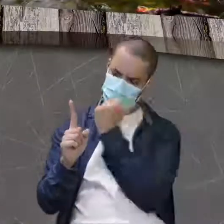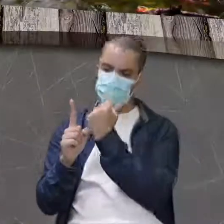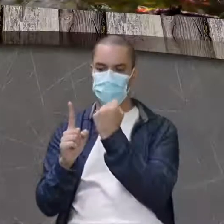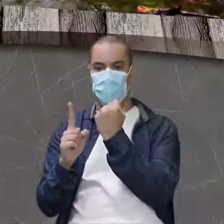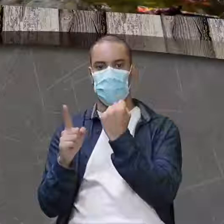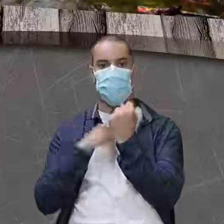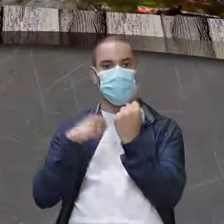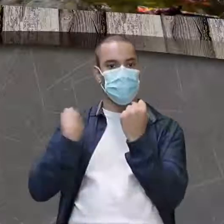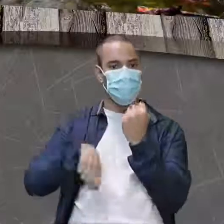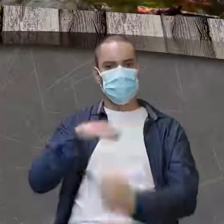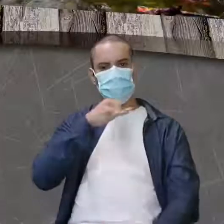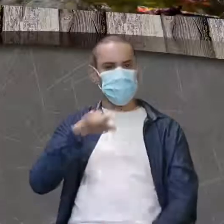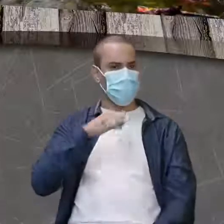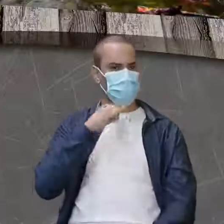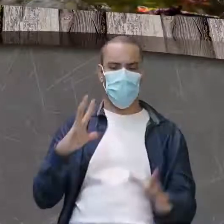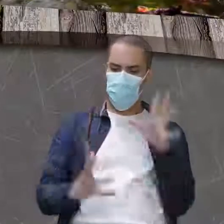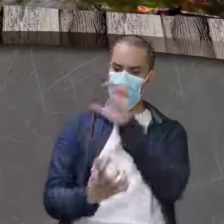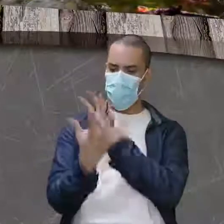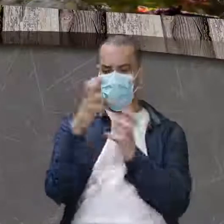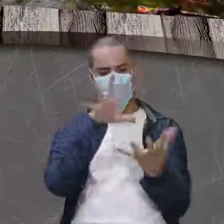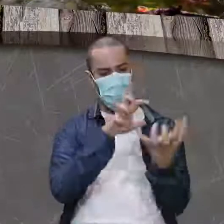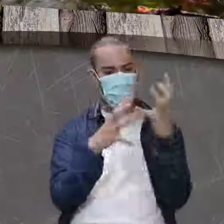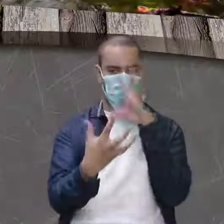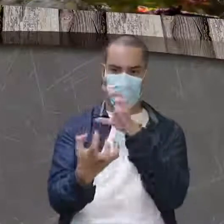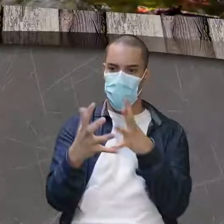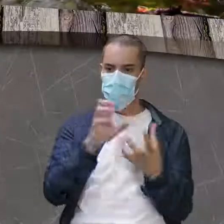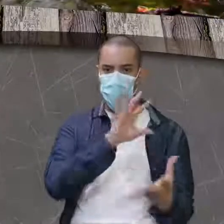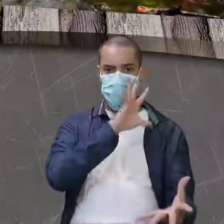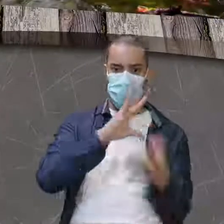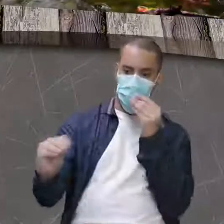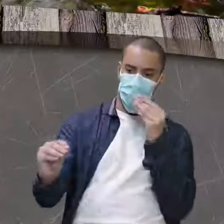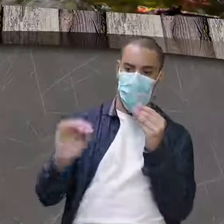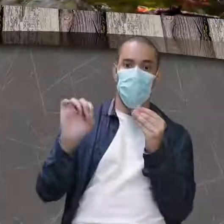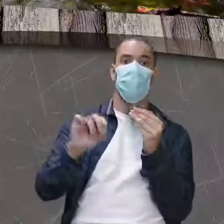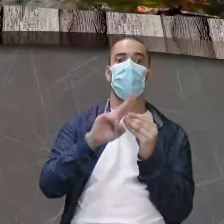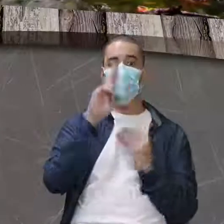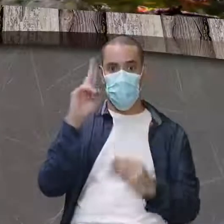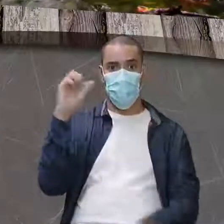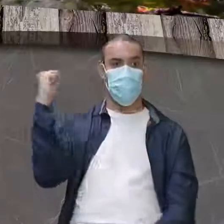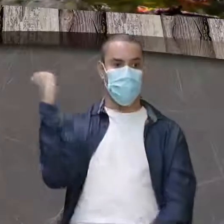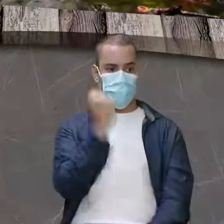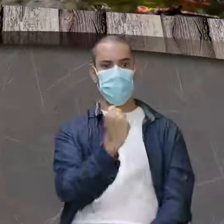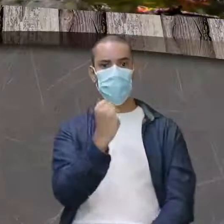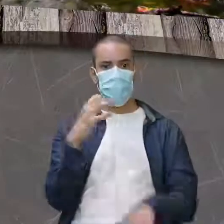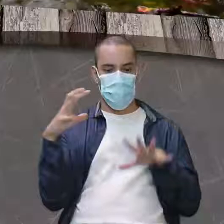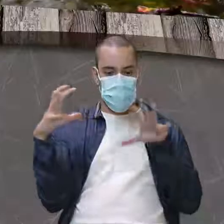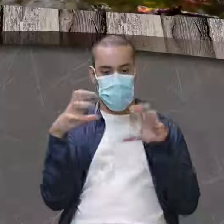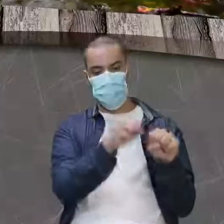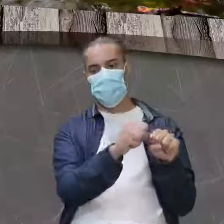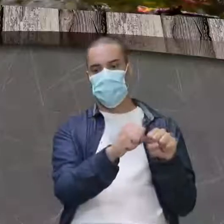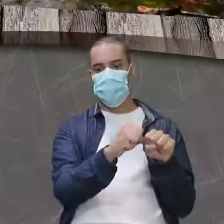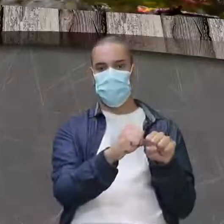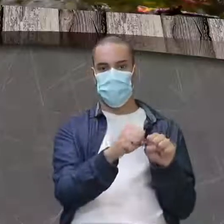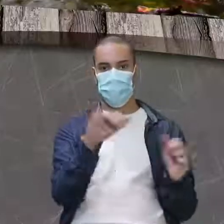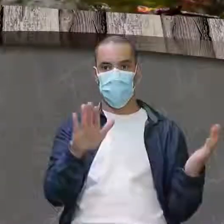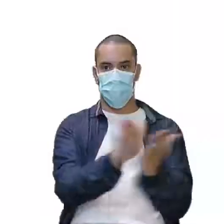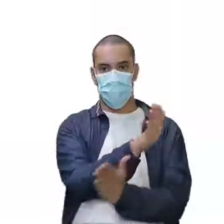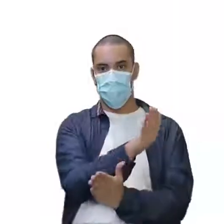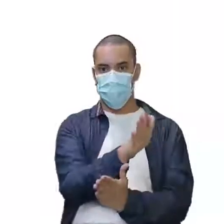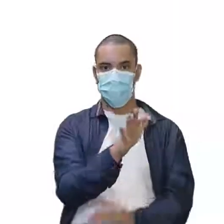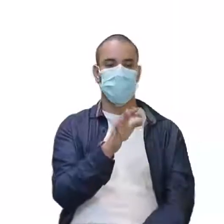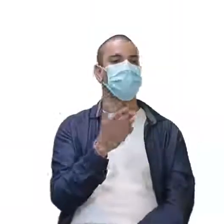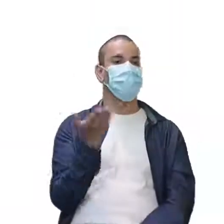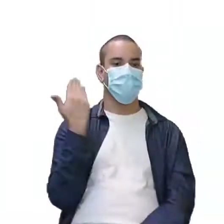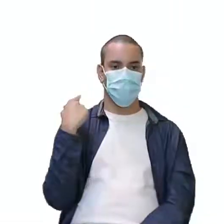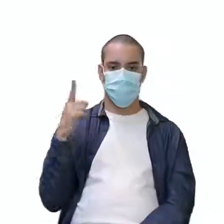ter energia suficiente para poder afugentar ou mesmo matar esse outro indivíduo invasor. Tá? Olha